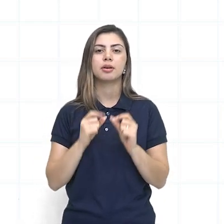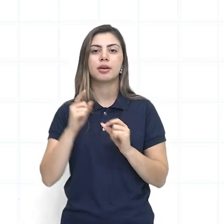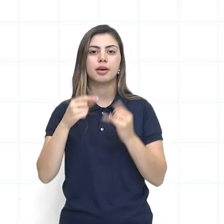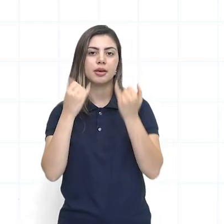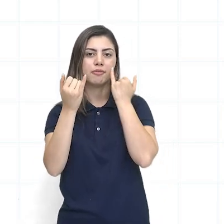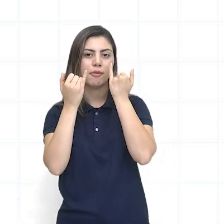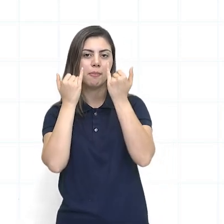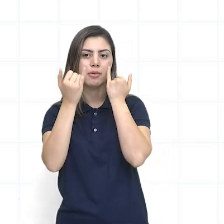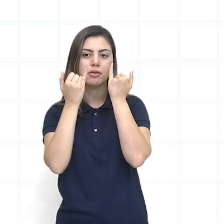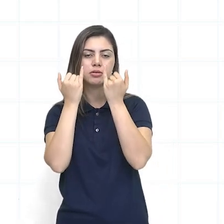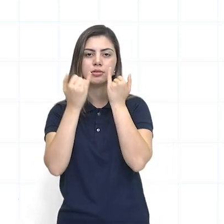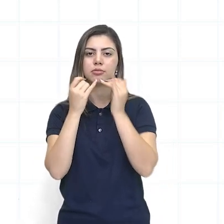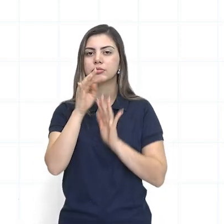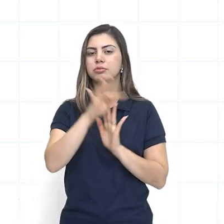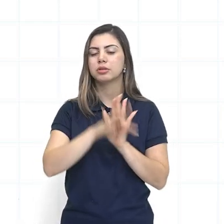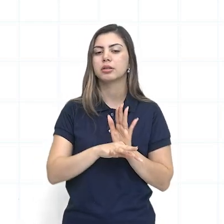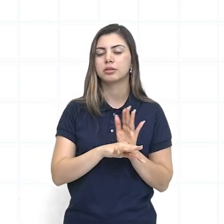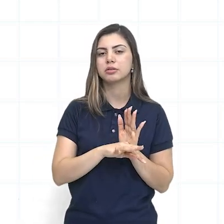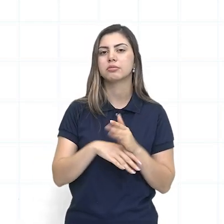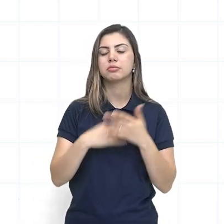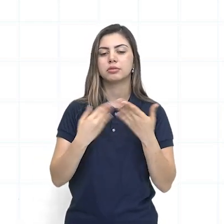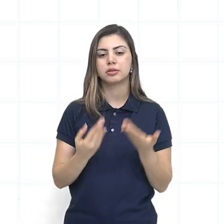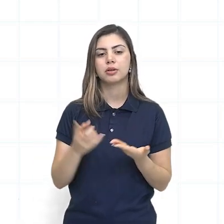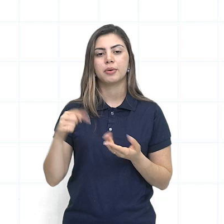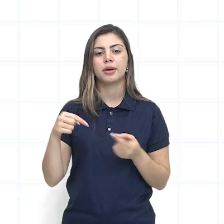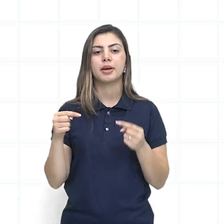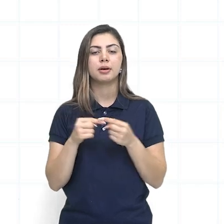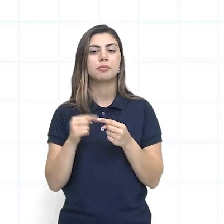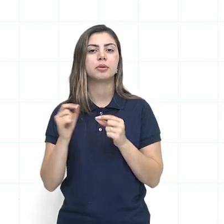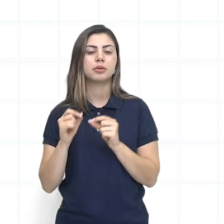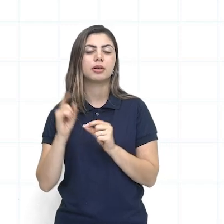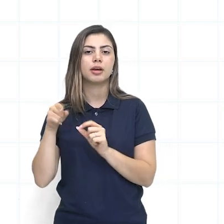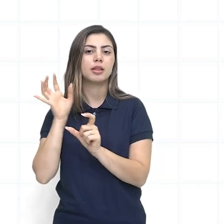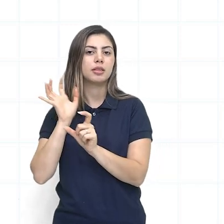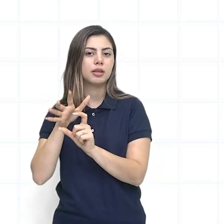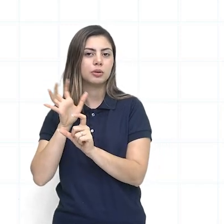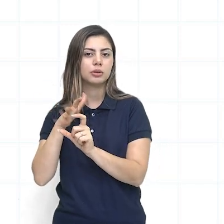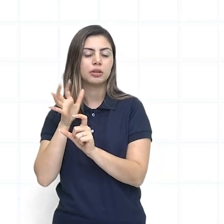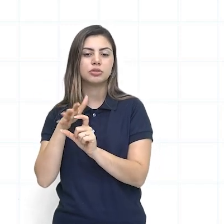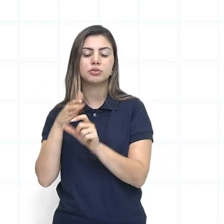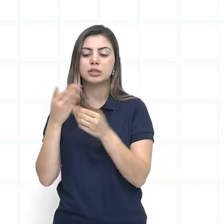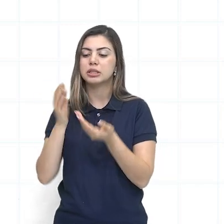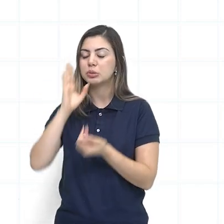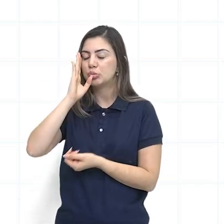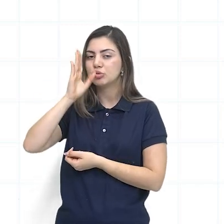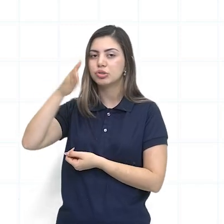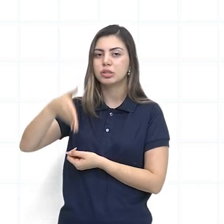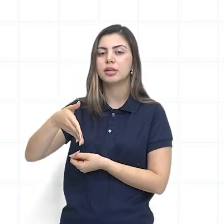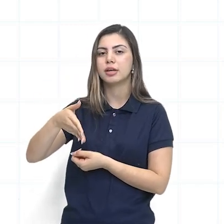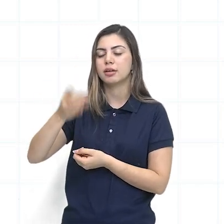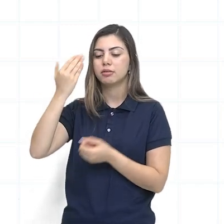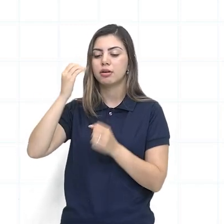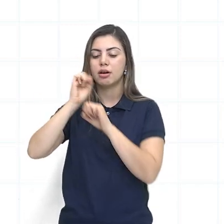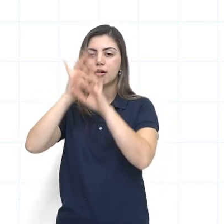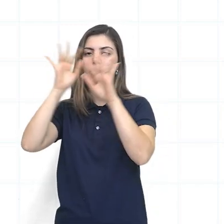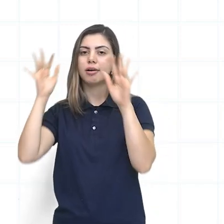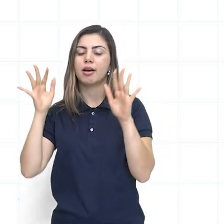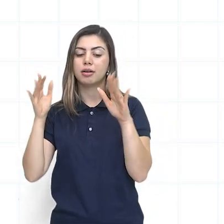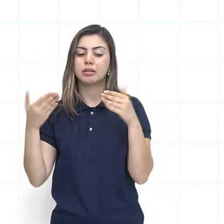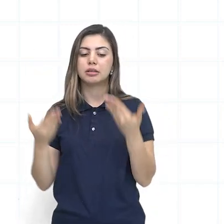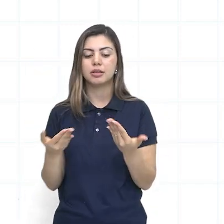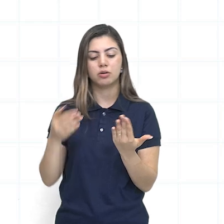por exemplo, né? Usado no seu sentido denotativo. Então, tem que ser bem objetivo e prático para não